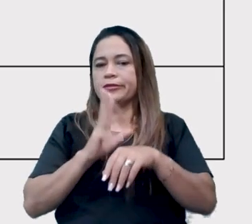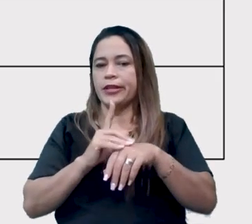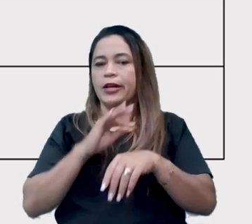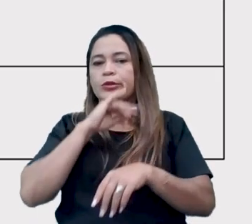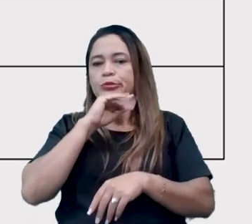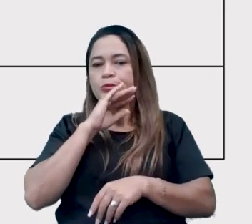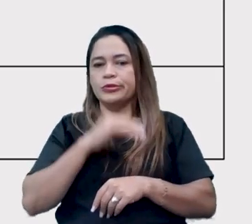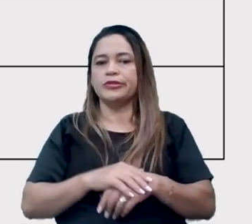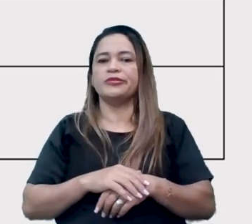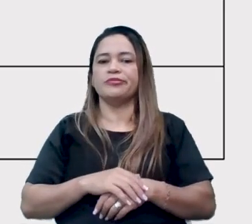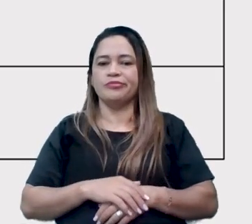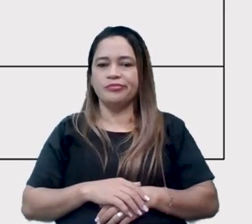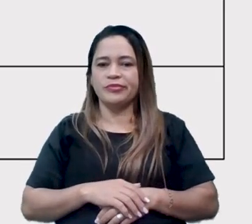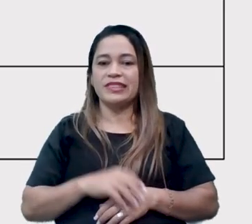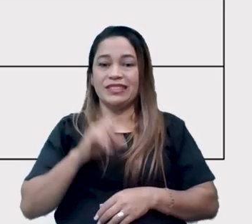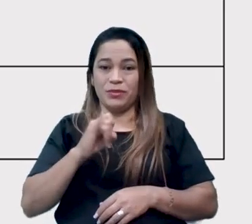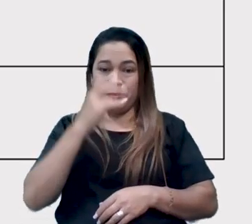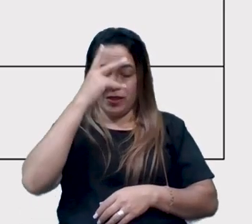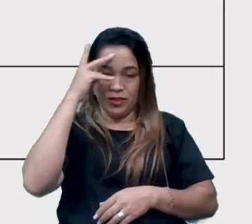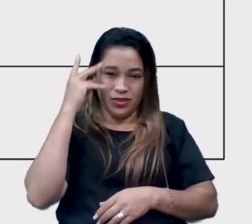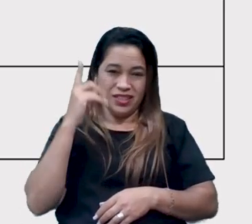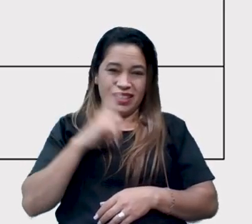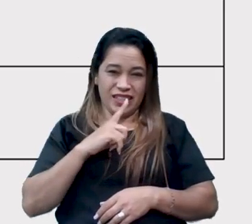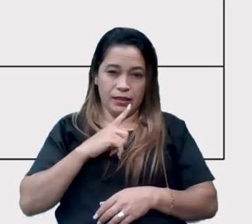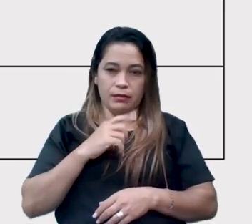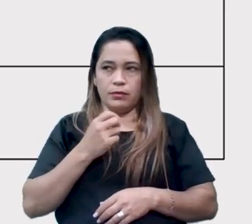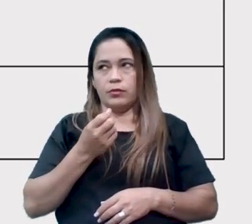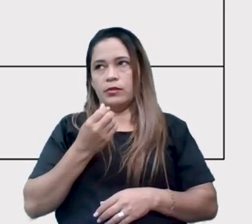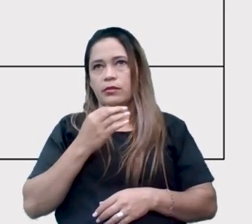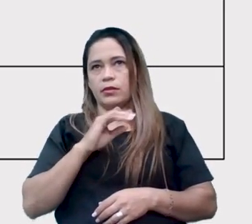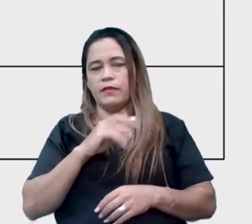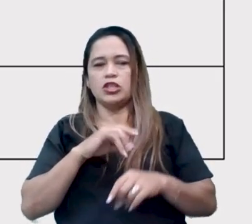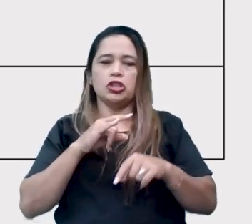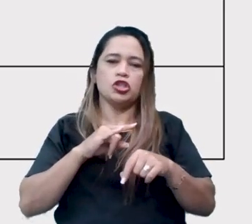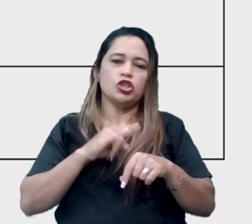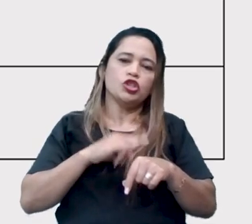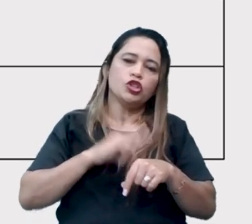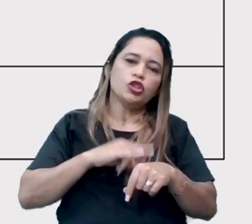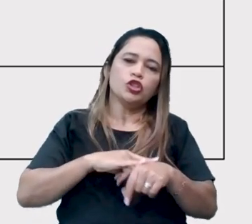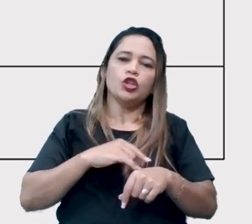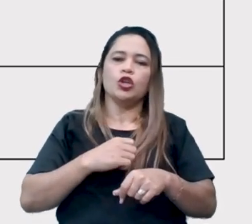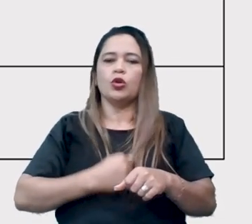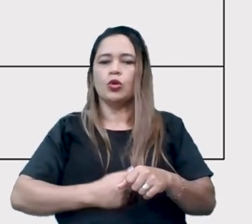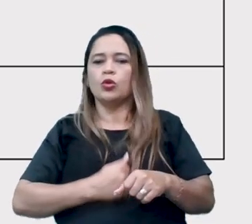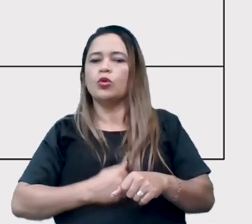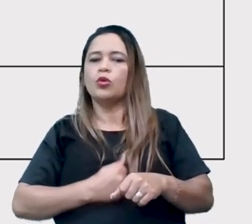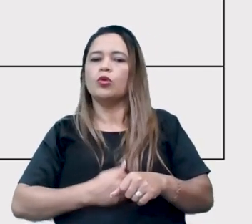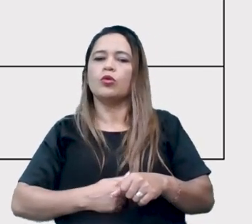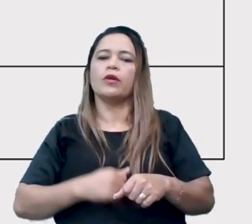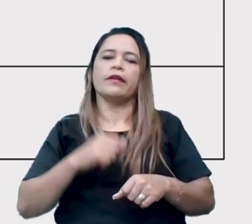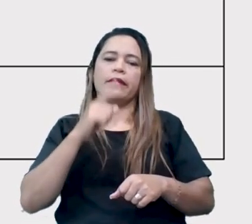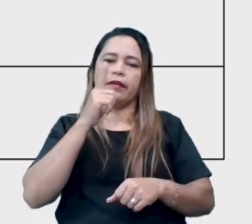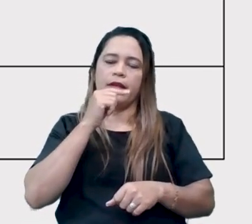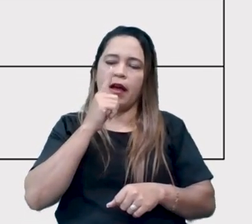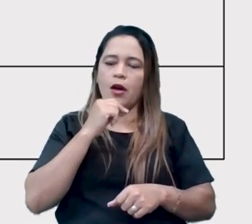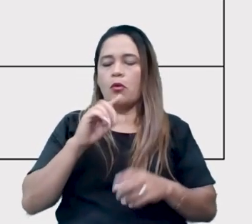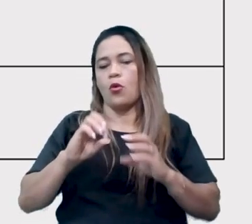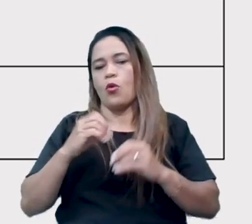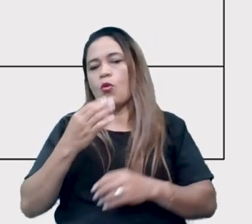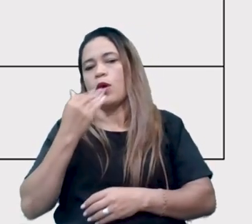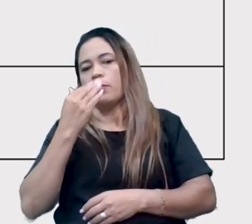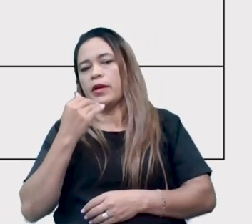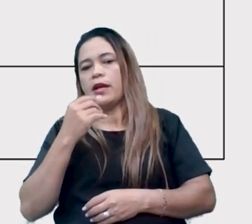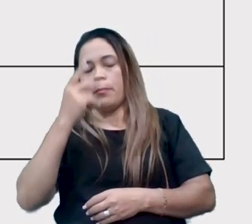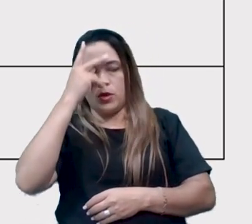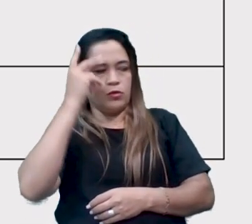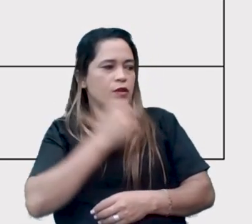contaminada, tá? Então, se uma pessoa contaminada, por exemplo, faz xixi ou faz cocô e contamina uma água ou um alimento e alguém